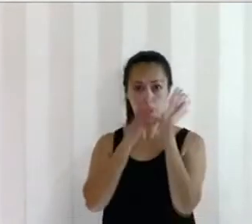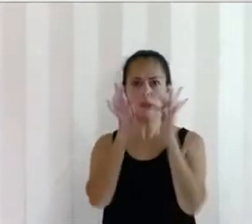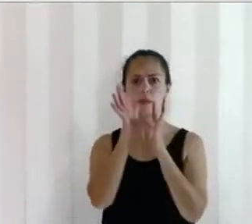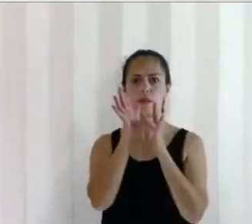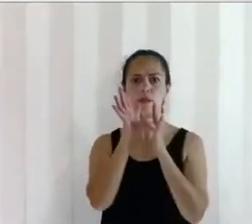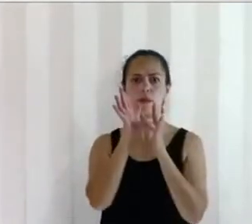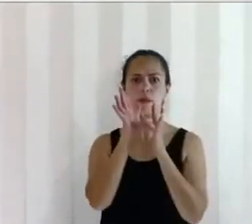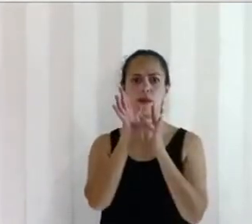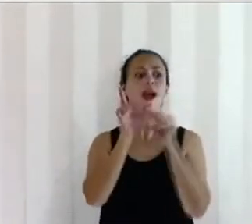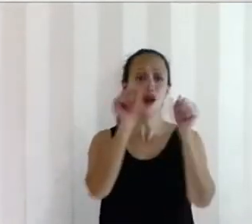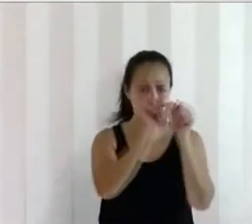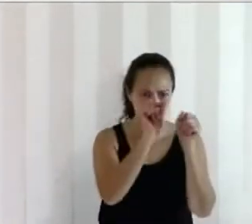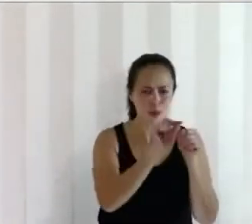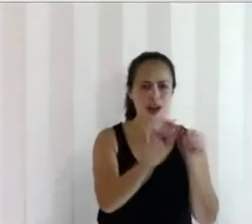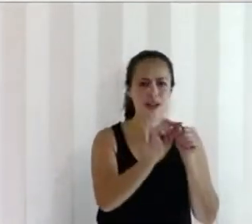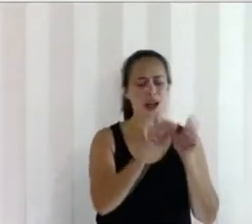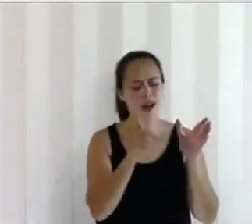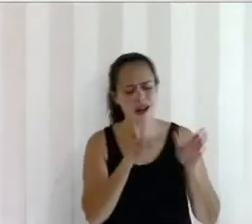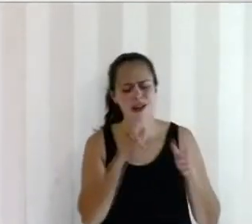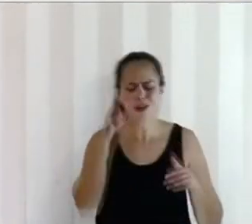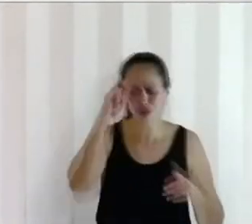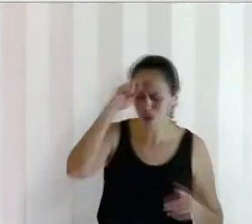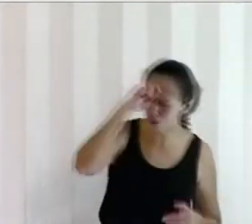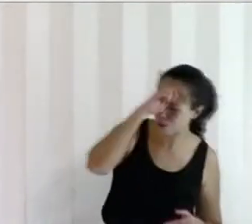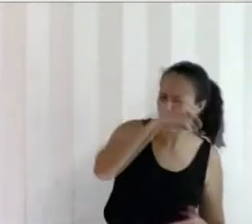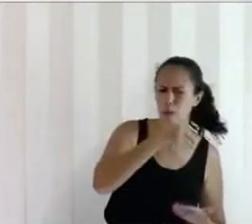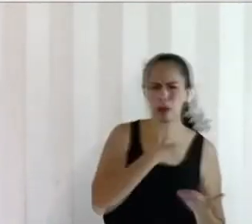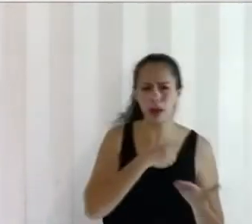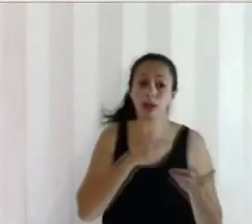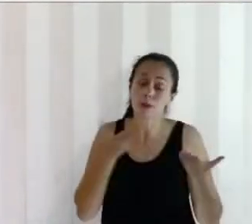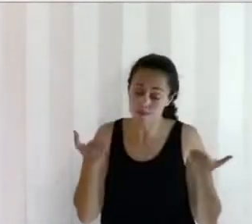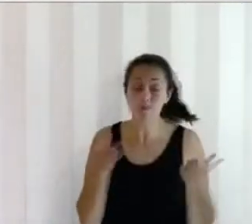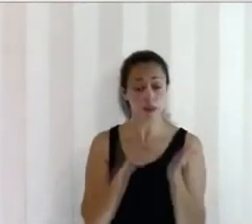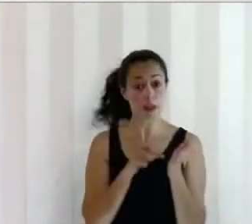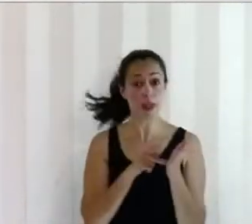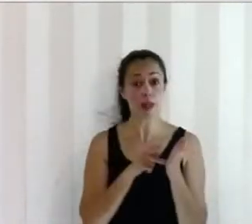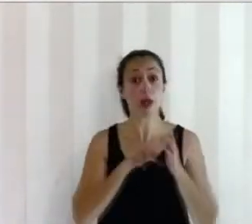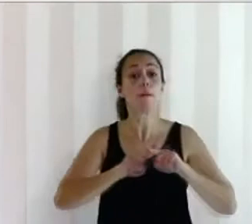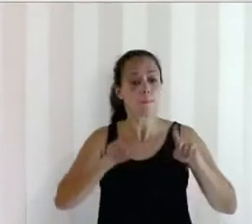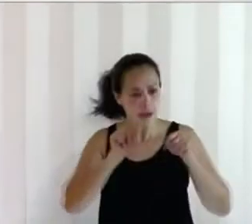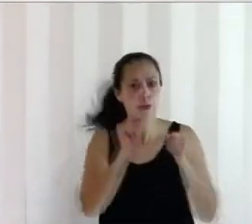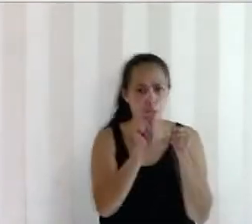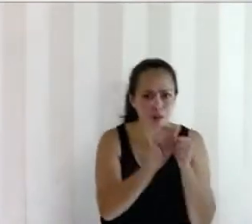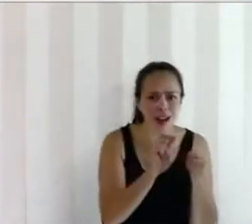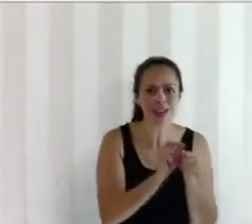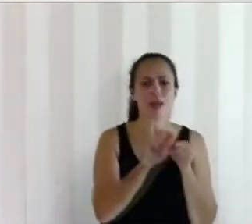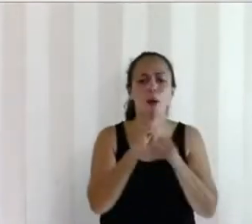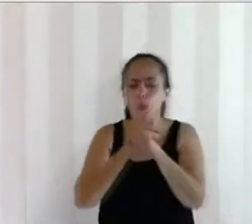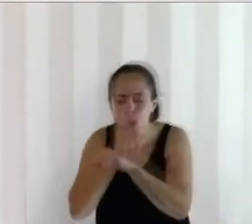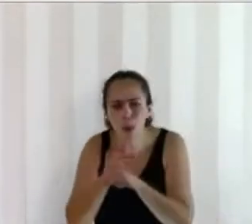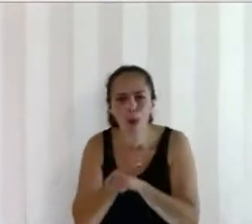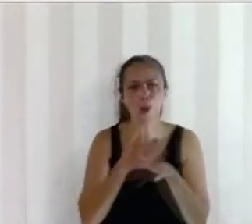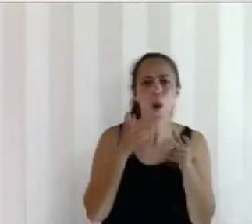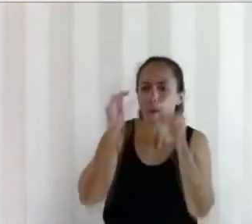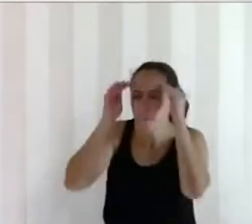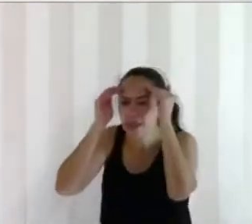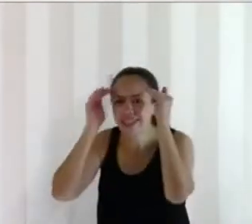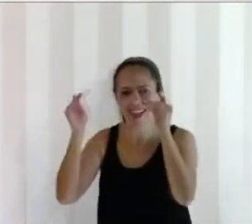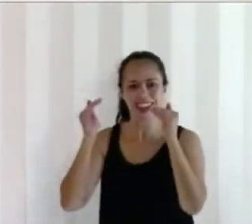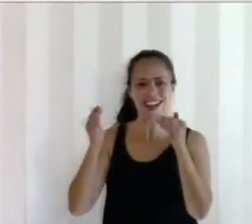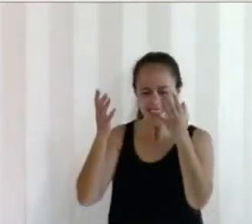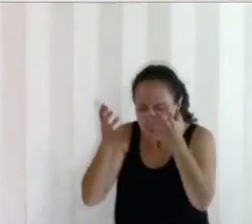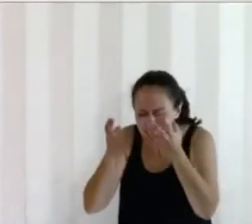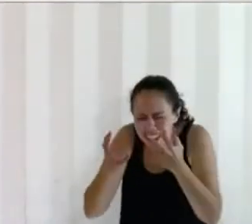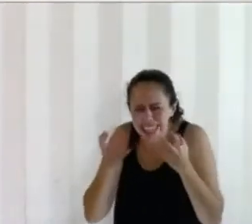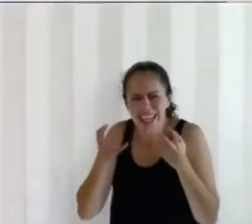a Deus. Olha, essa é uma passagem tão interessante, porque ela inclusive nos fala sobre a justiça. Por que é